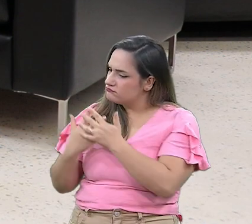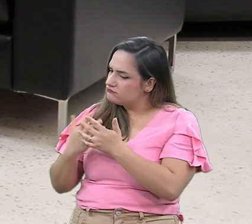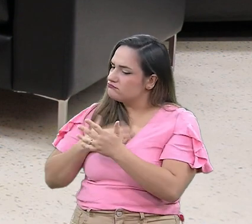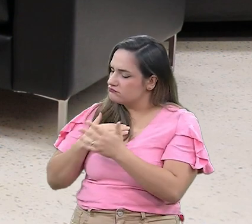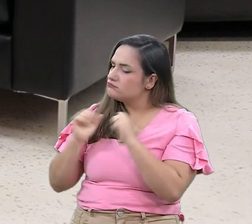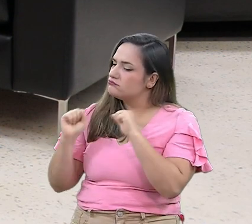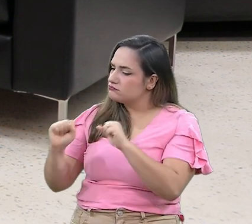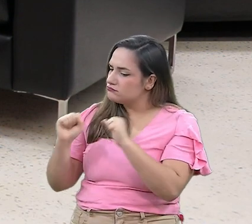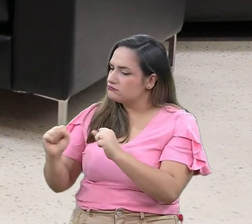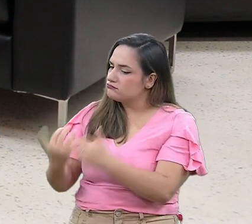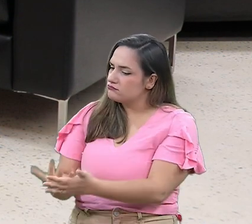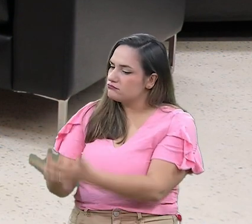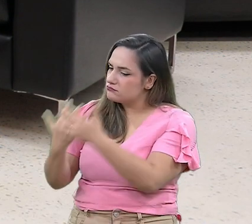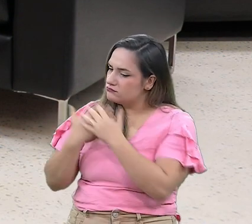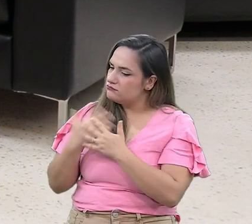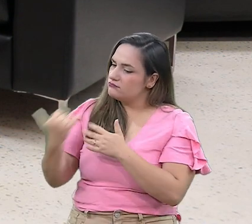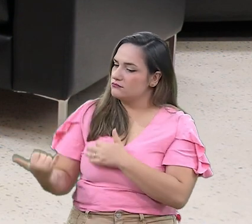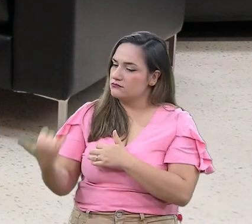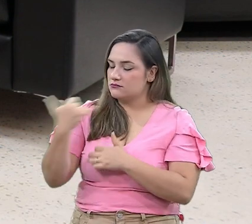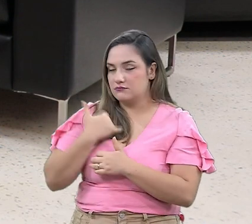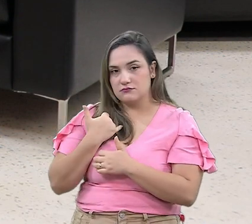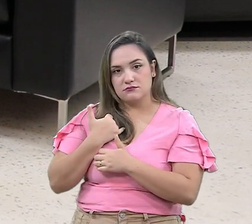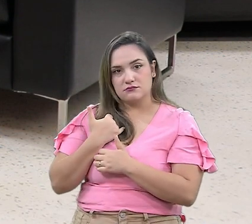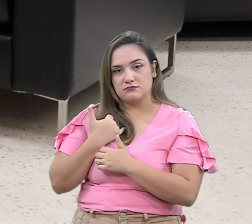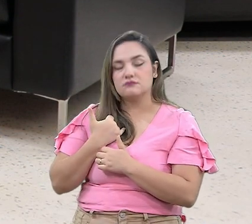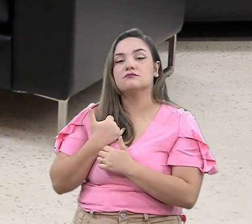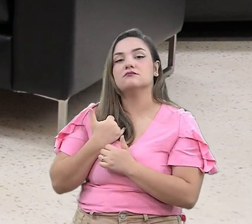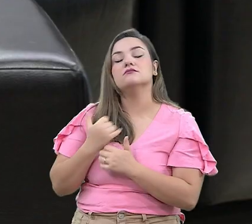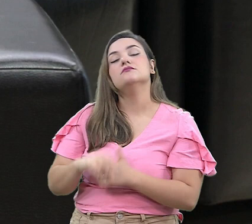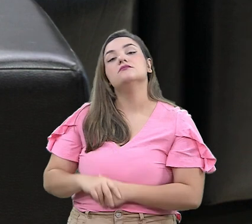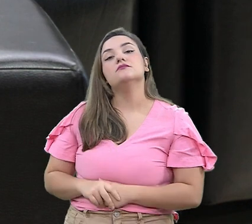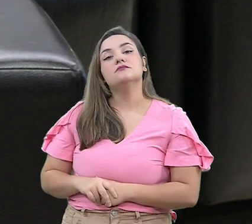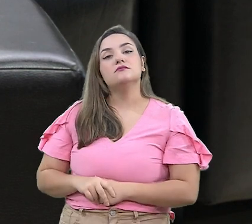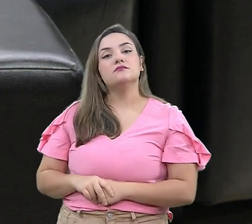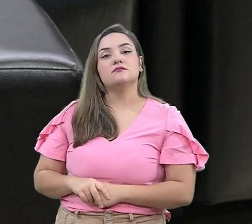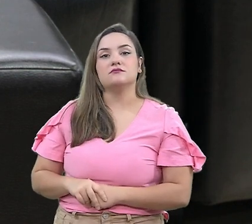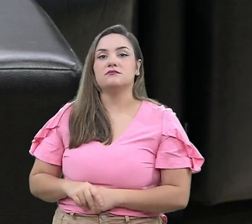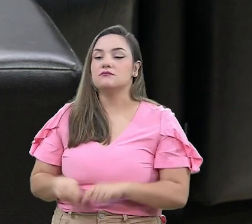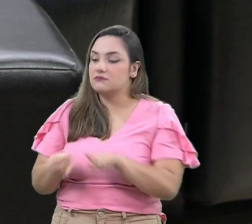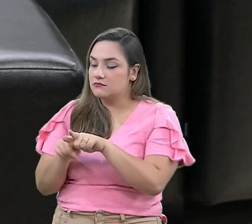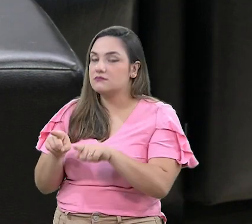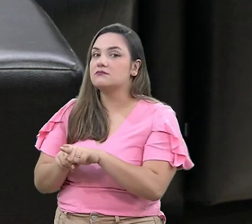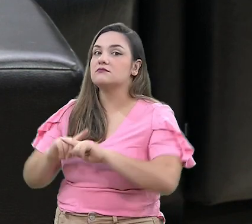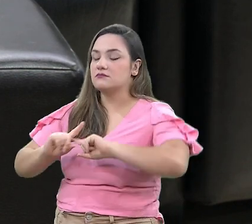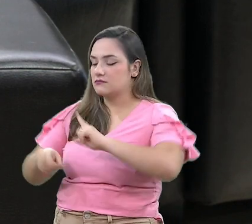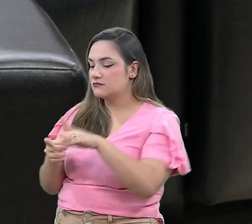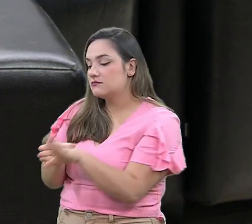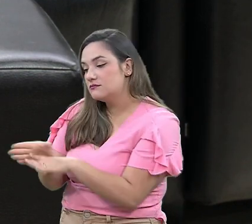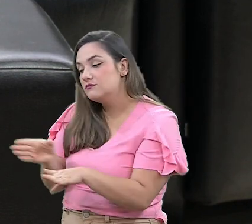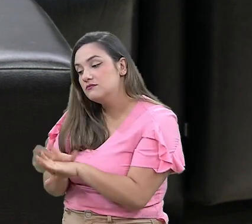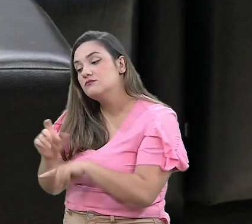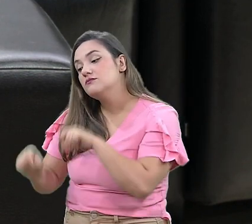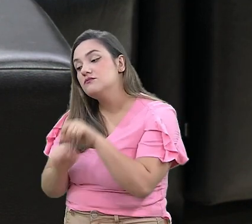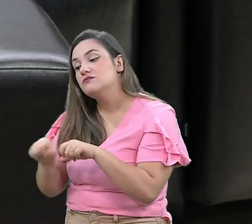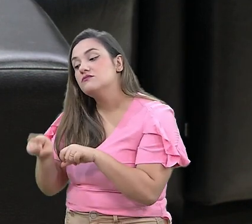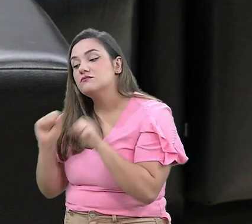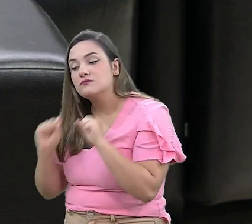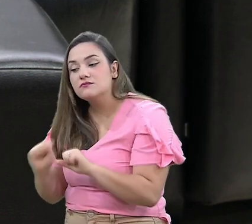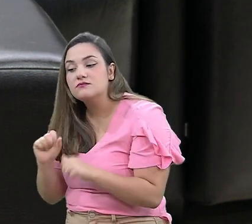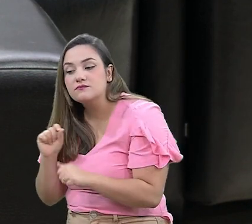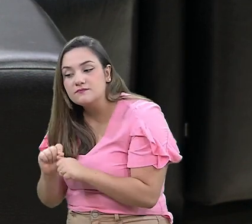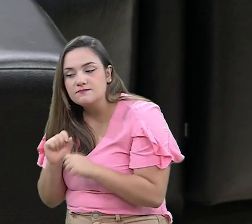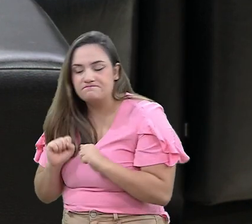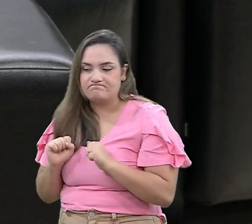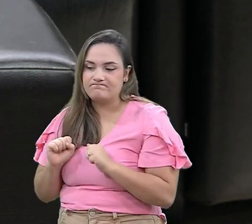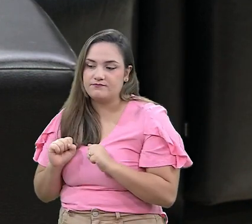né, a noticiar, a escuta ativa e as orientações e os